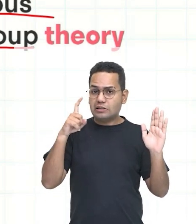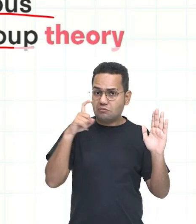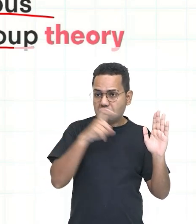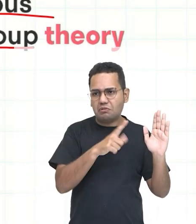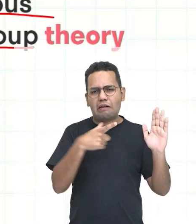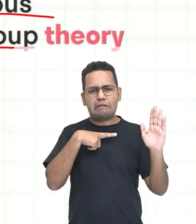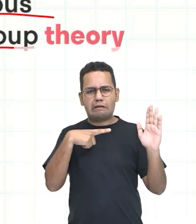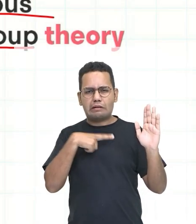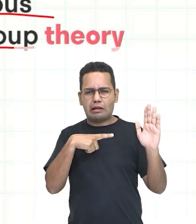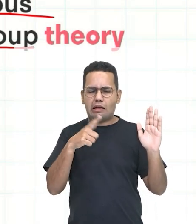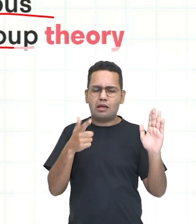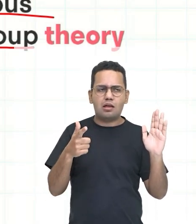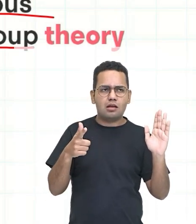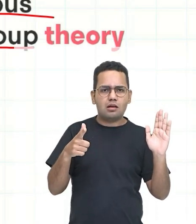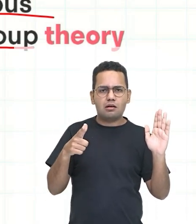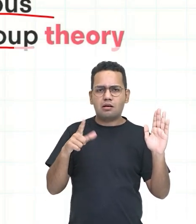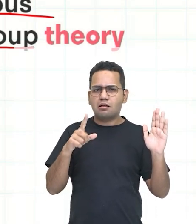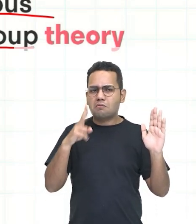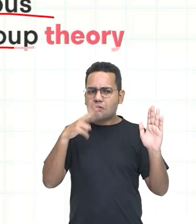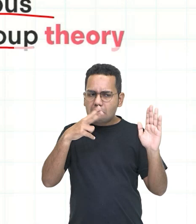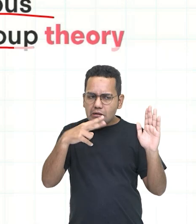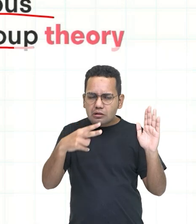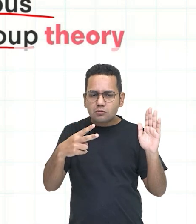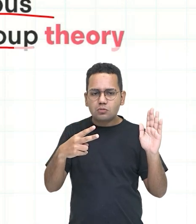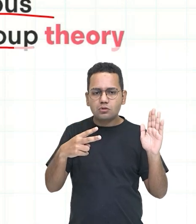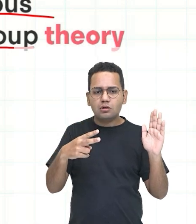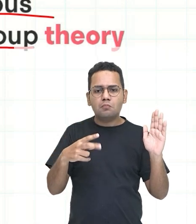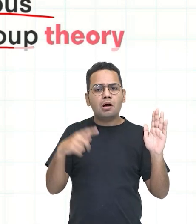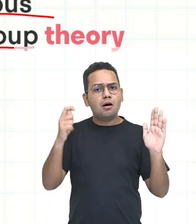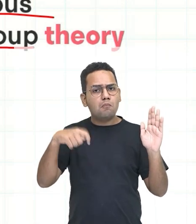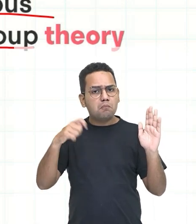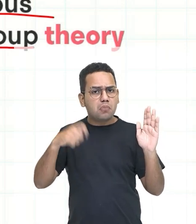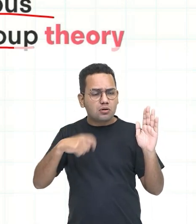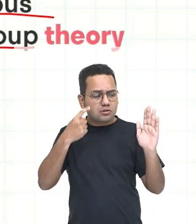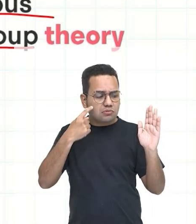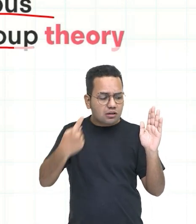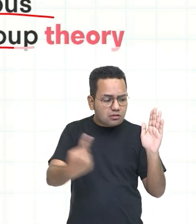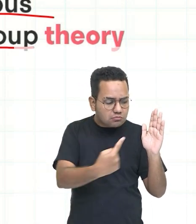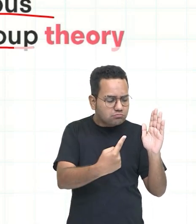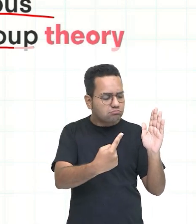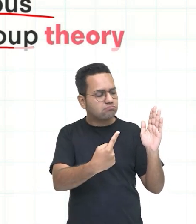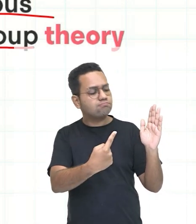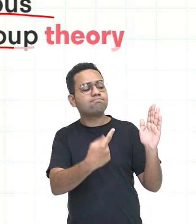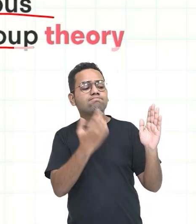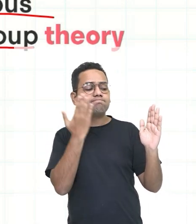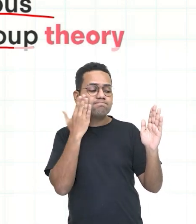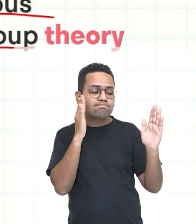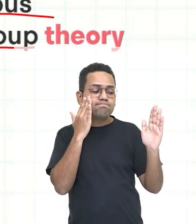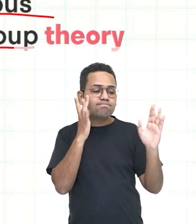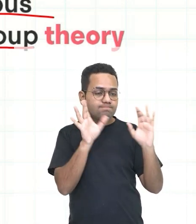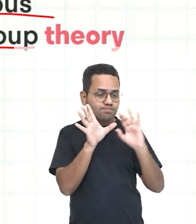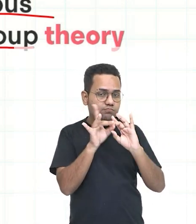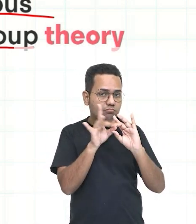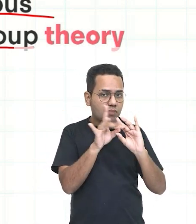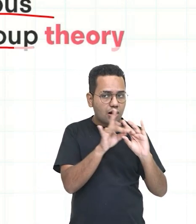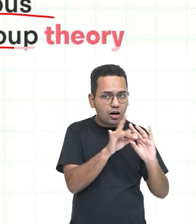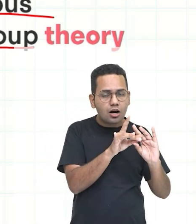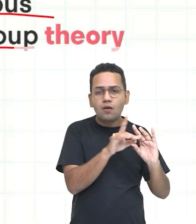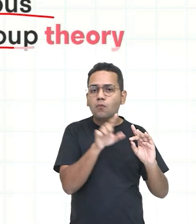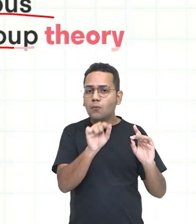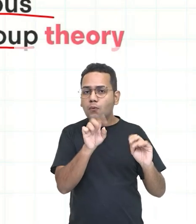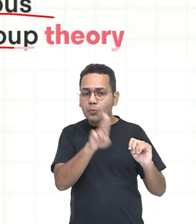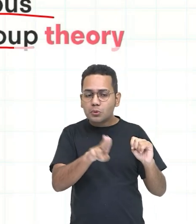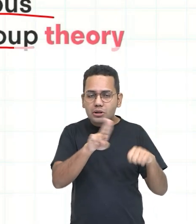difícil de ler, tá? Mesmo assim, vocês poderão entender ali o contexto apenas utilizando as palavras